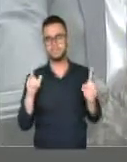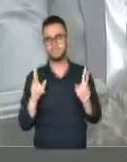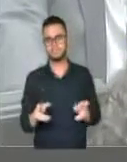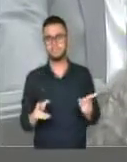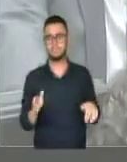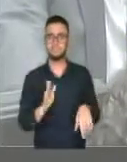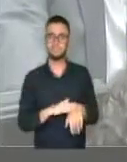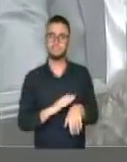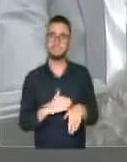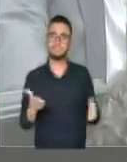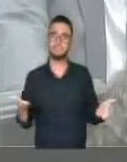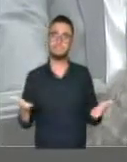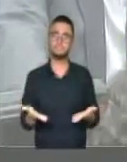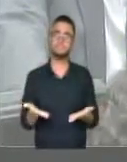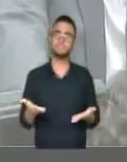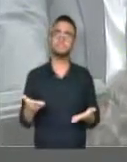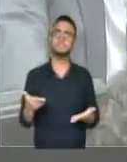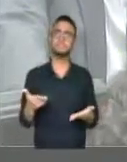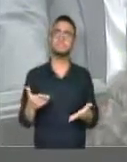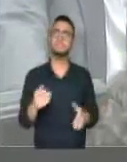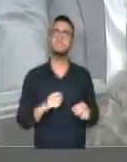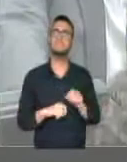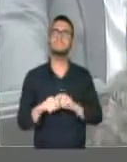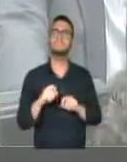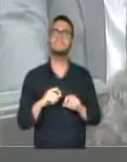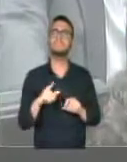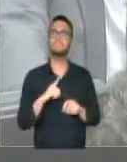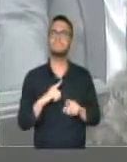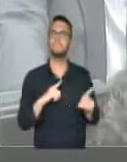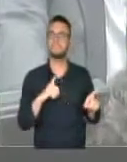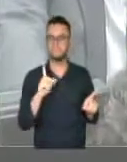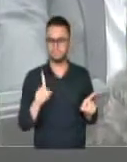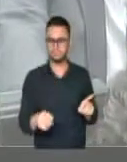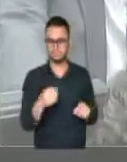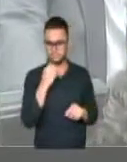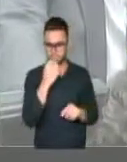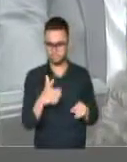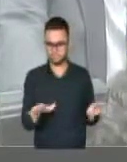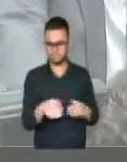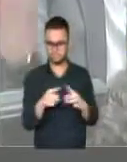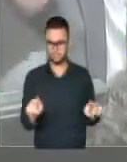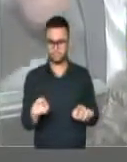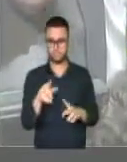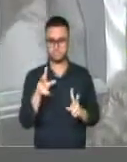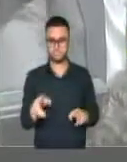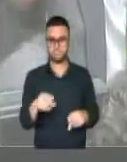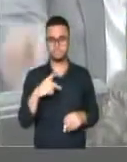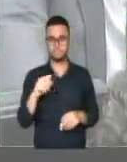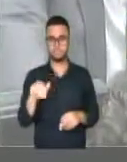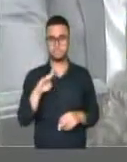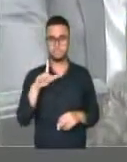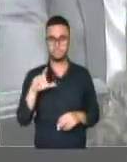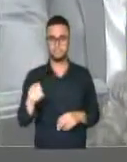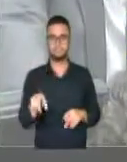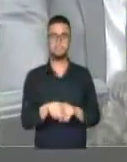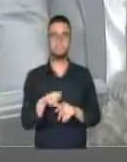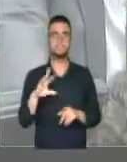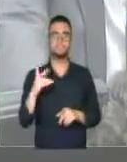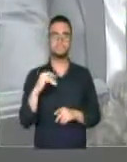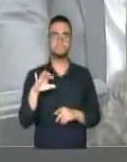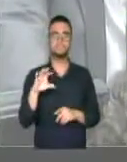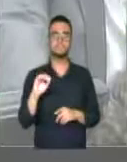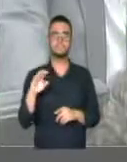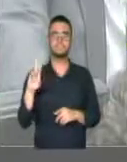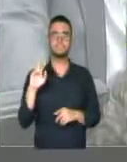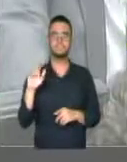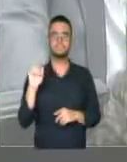essa hora o que cabe bem, deputado Patrus, é a boa música. Pablo Milanês e Chico Buarque de Holanda, que o